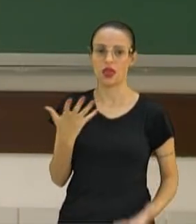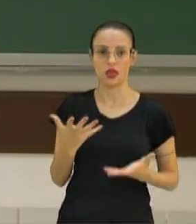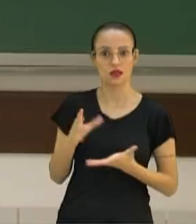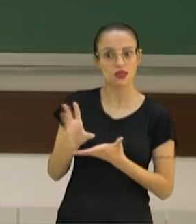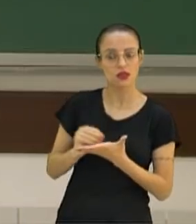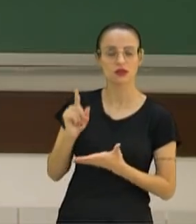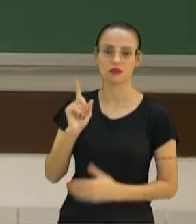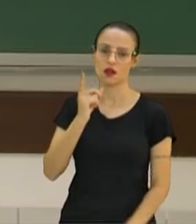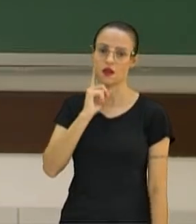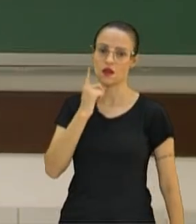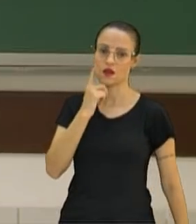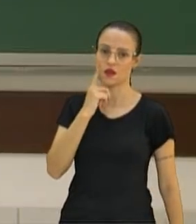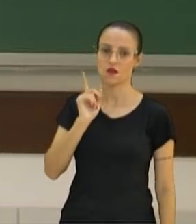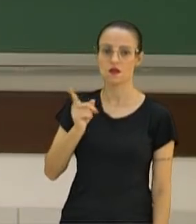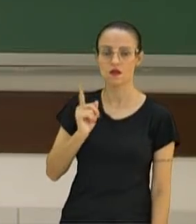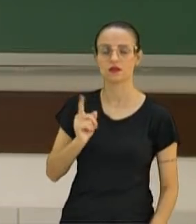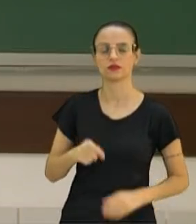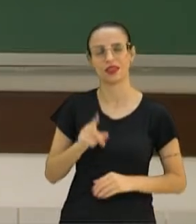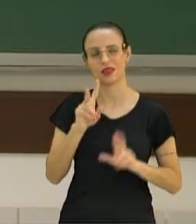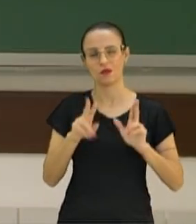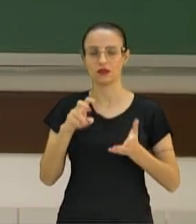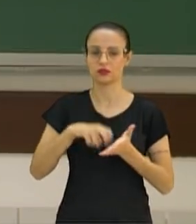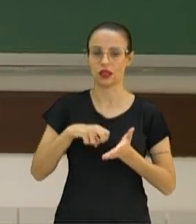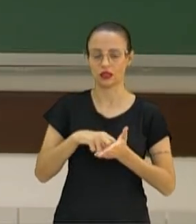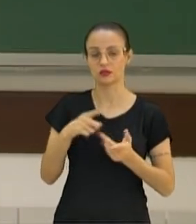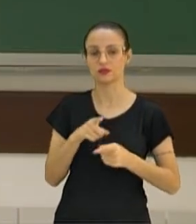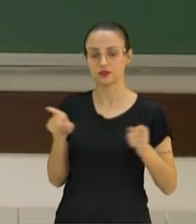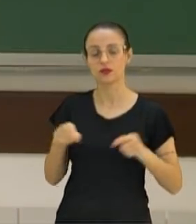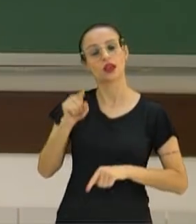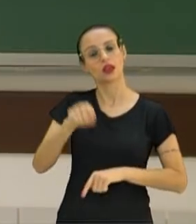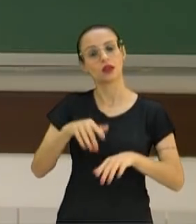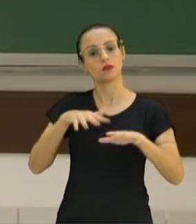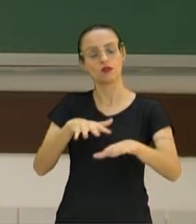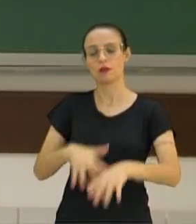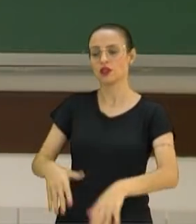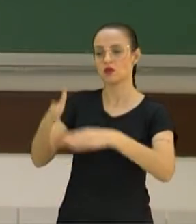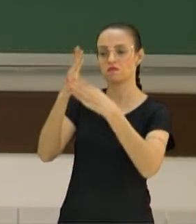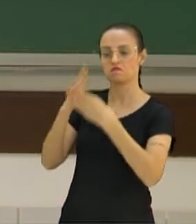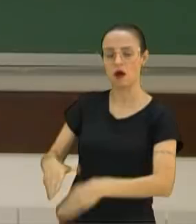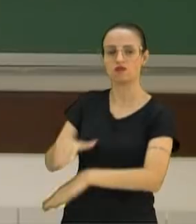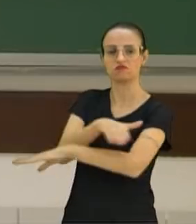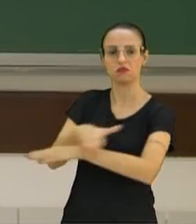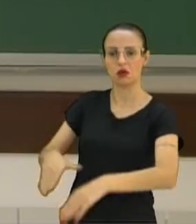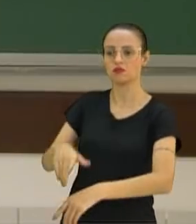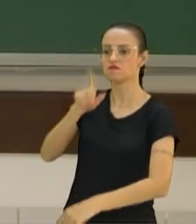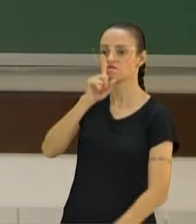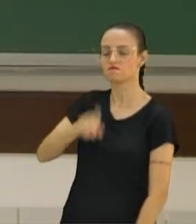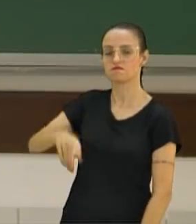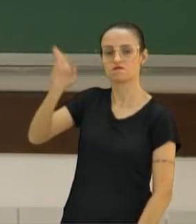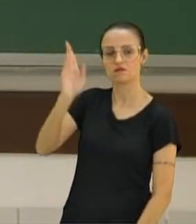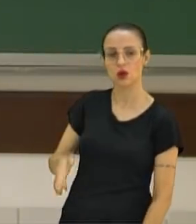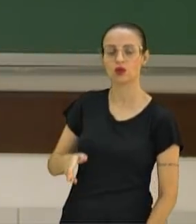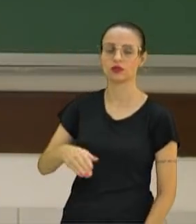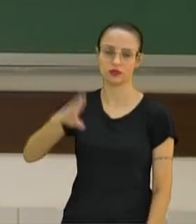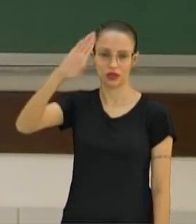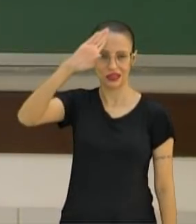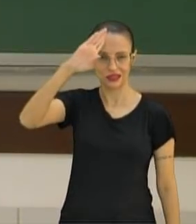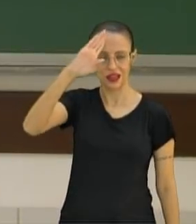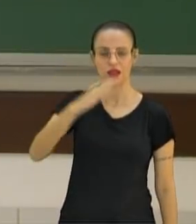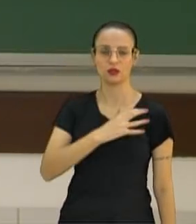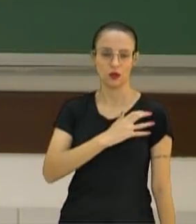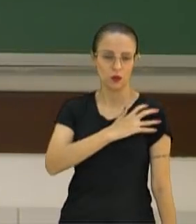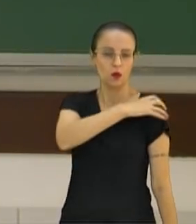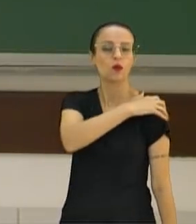daquela imposta pela República. Certo? Então o movimento foi reprimido pelas forças da República, pelo Exército, pelos